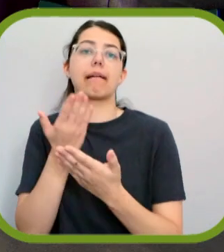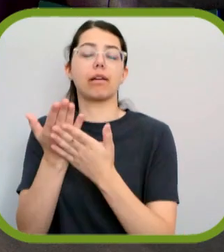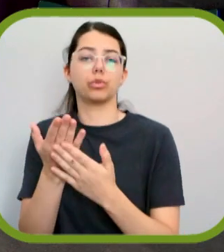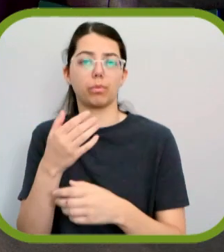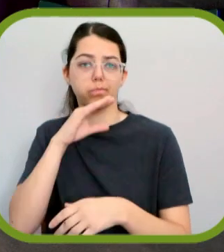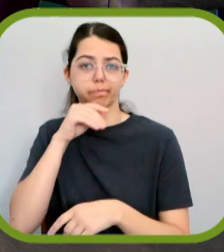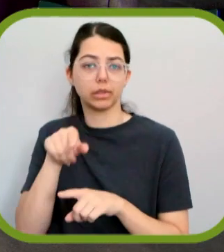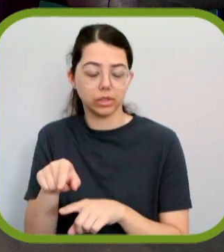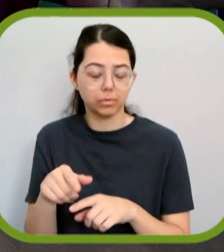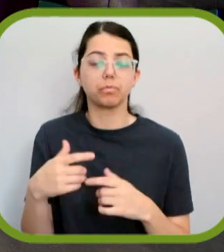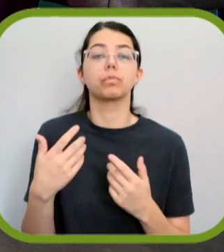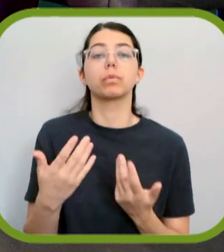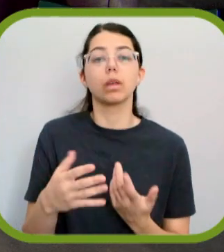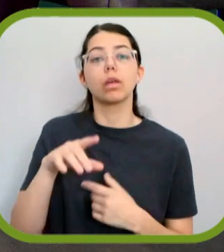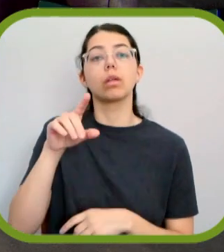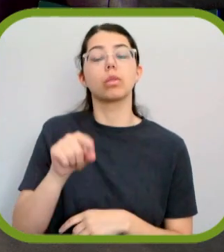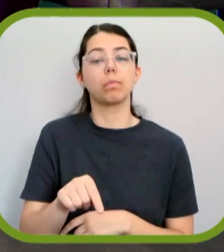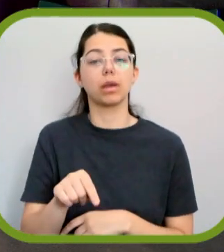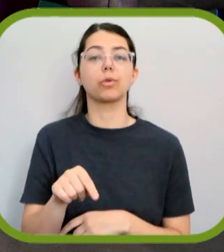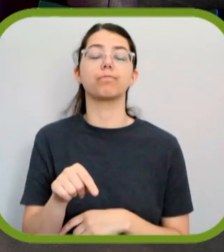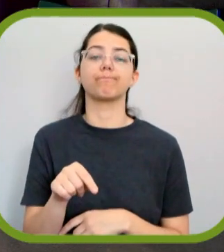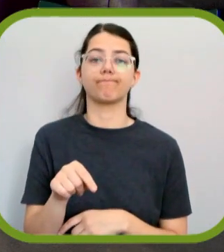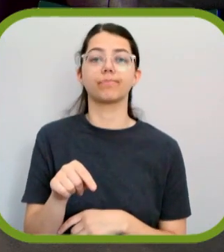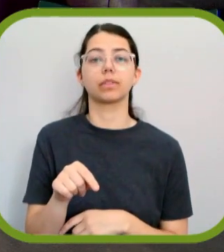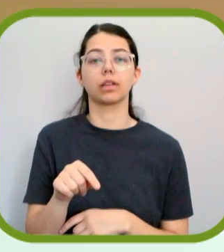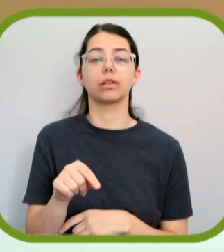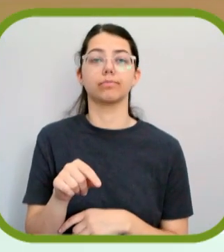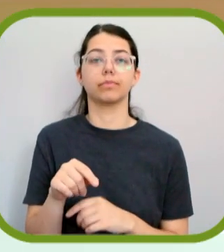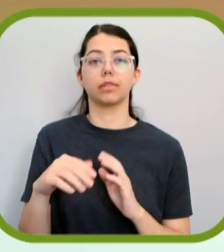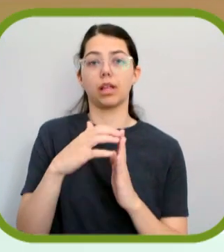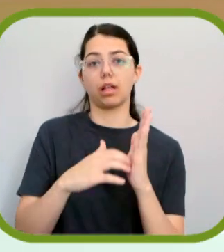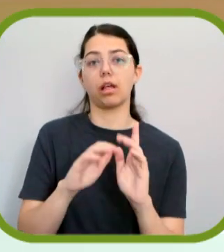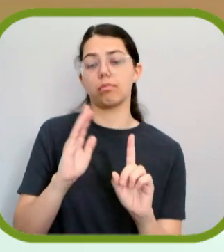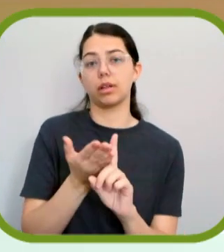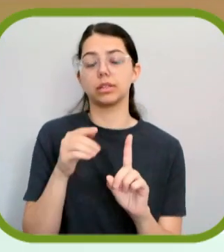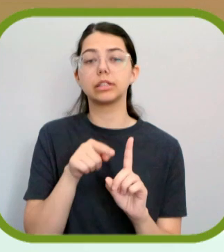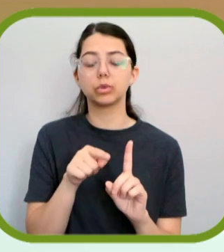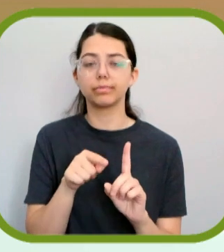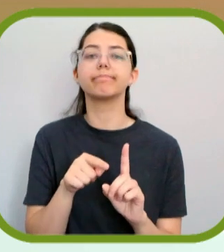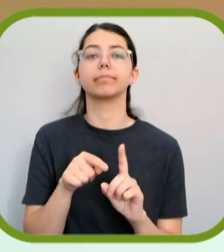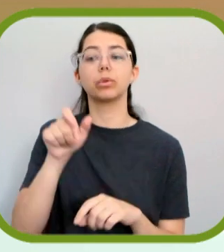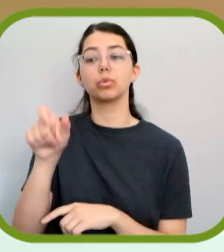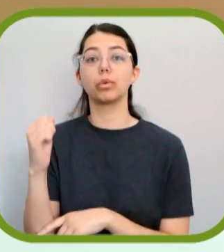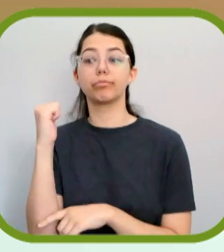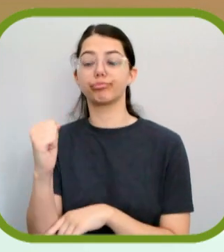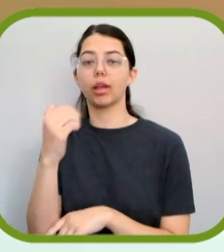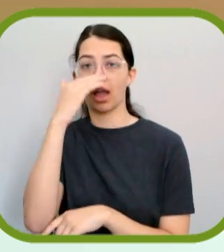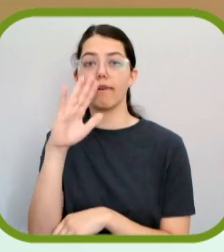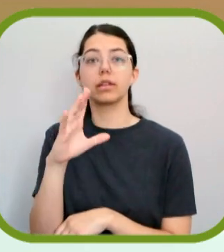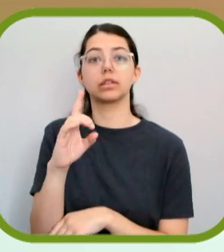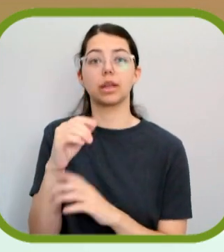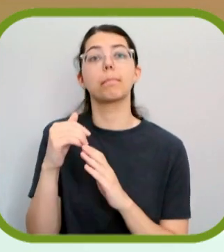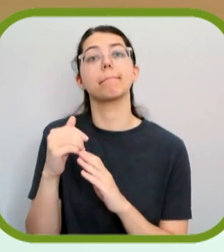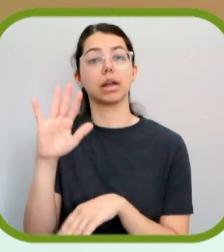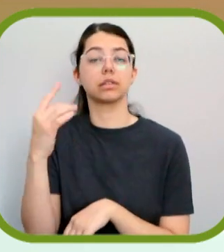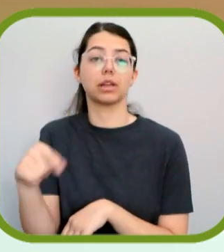normalmente só também podemos aplicar o tipo de consequência que está previsto no Código Penal quando a pessoa que